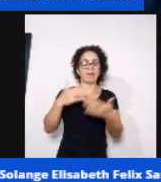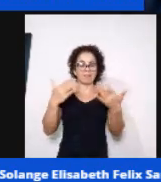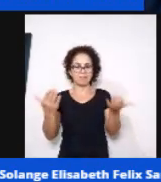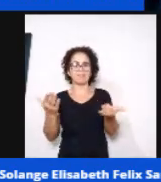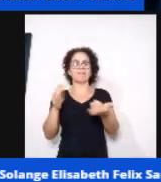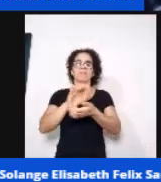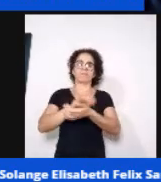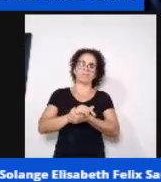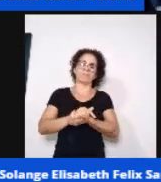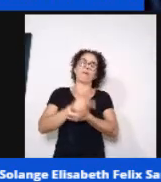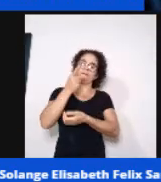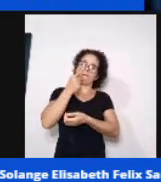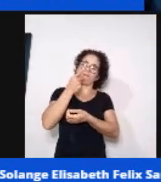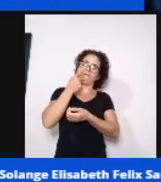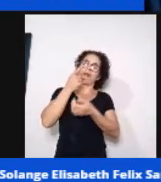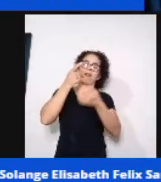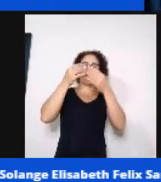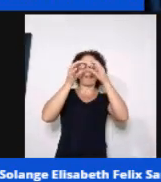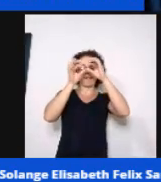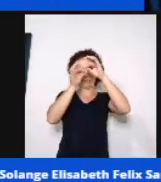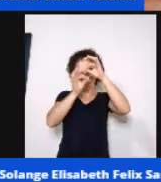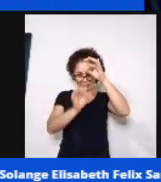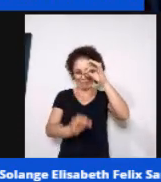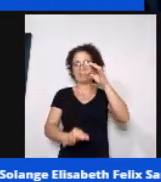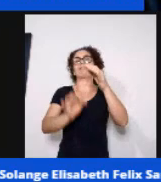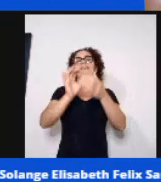muito obrigado aí pela